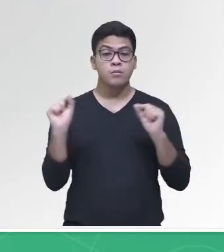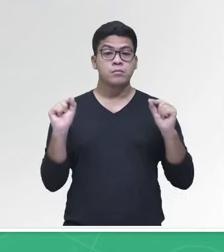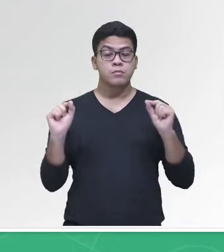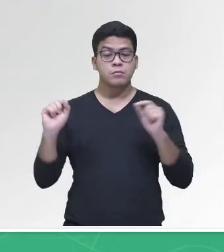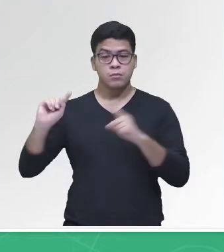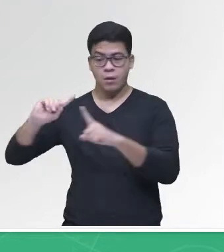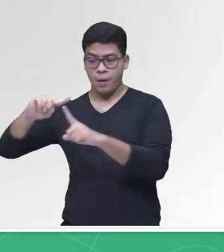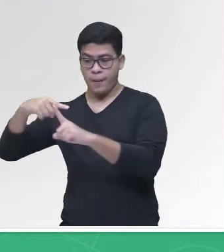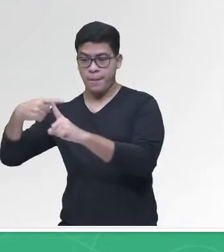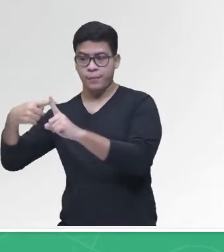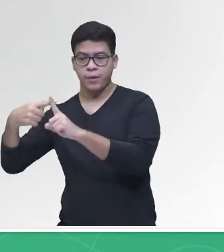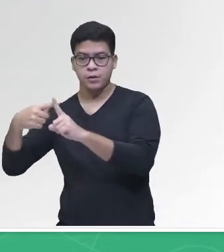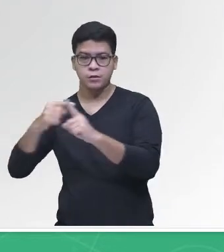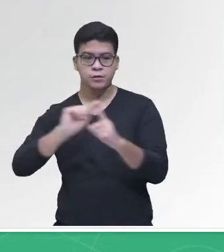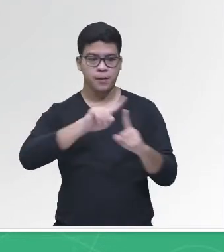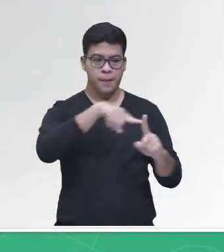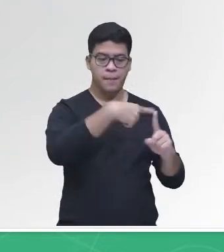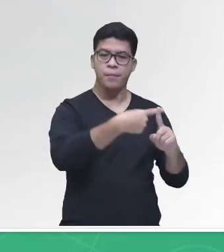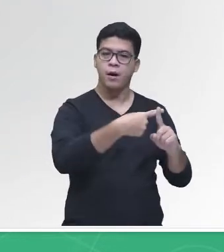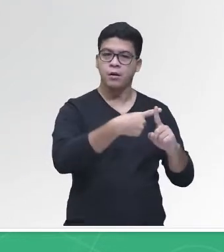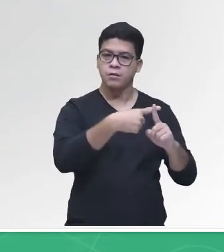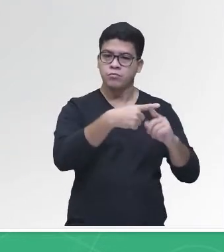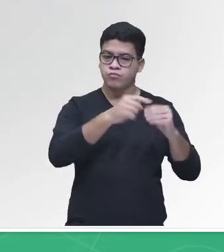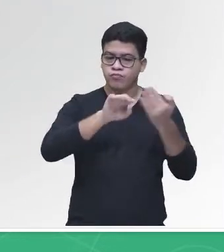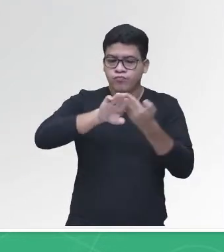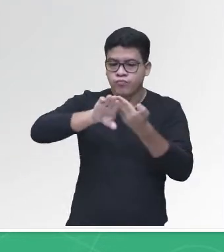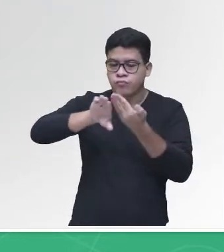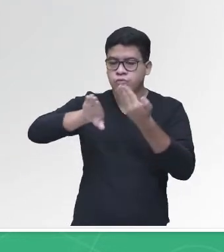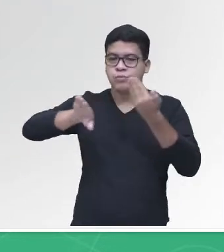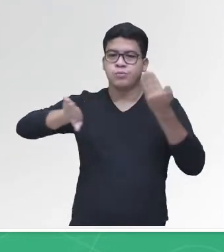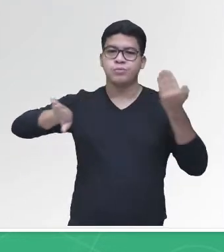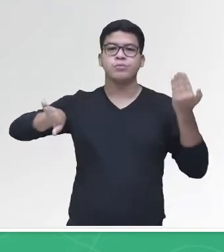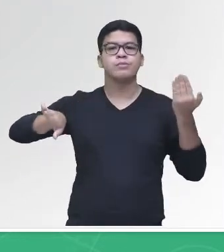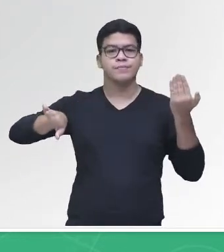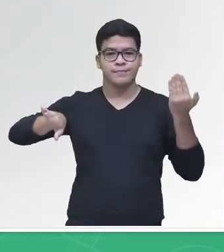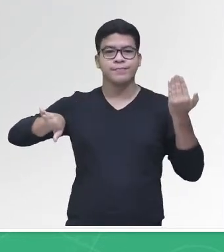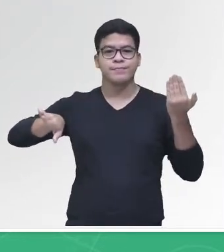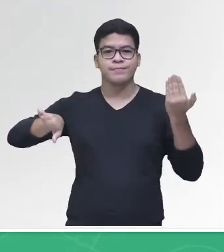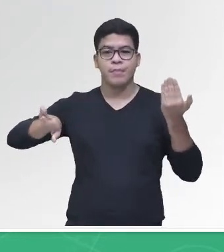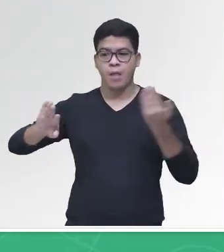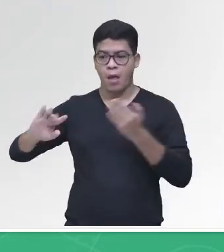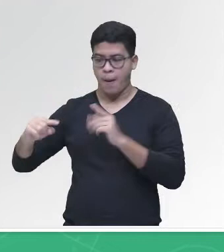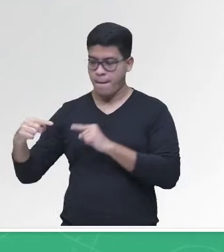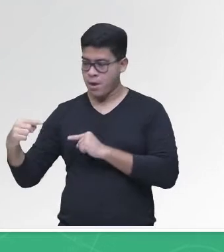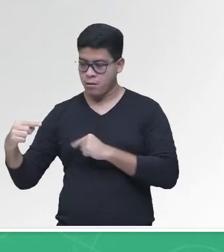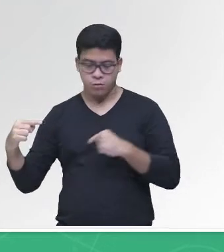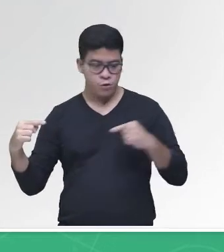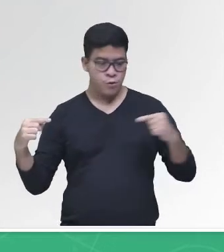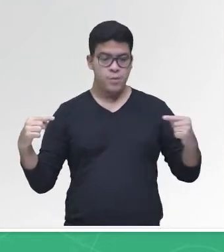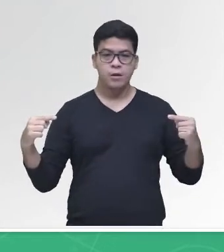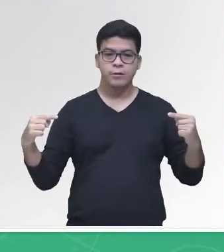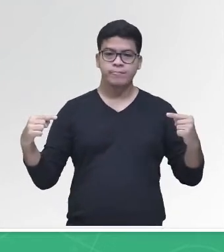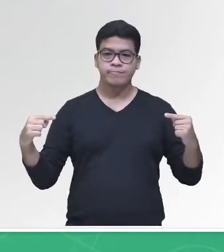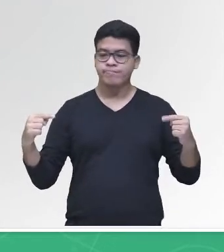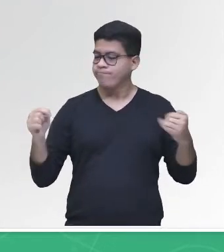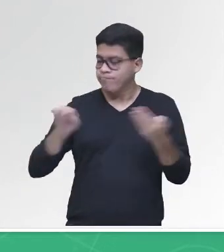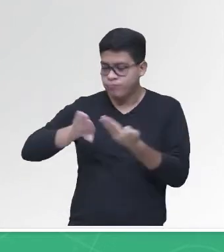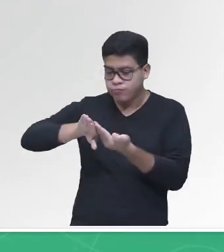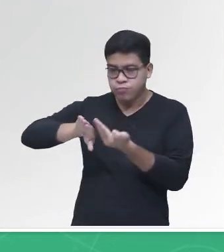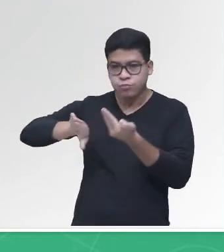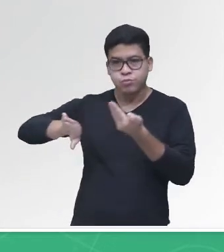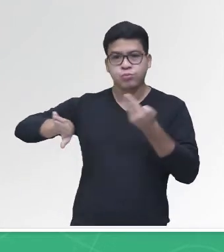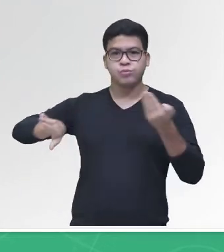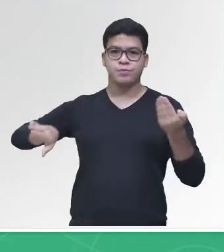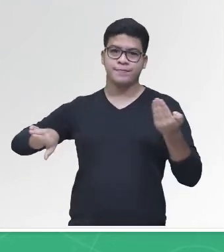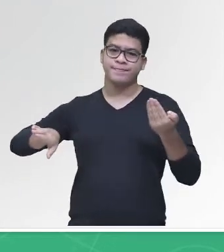uma repulsão. Logo, significa o quê? Que elas irão se repelir, irão se afastar. Cargas